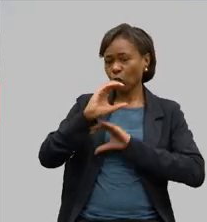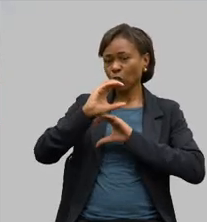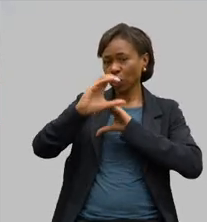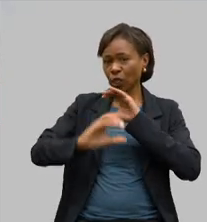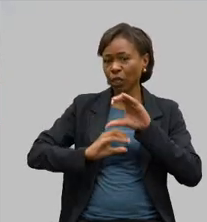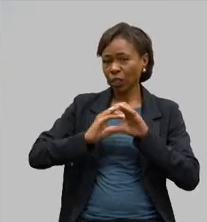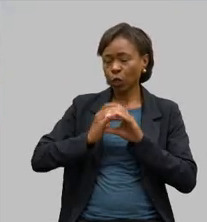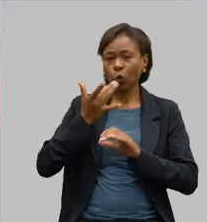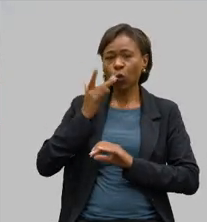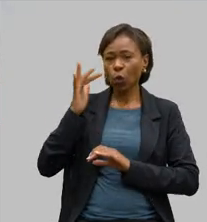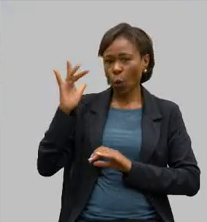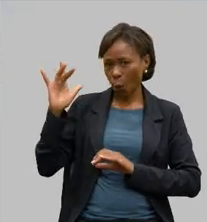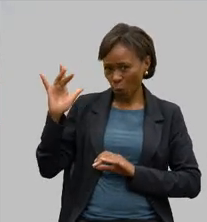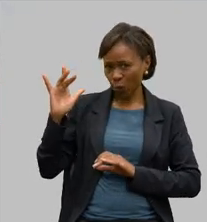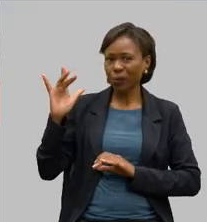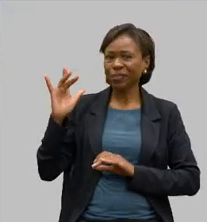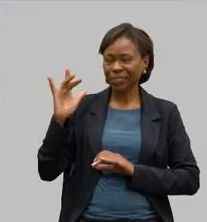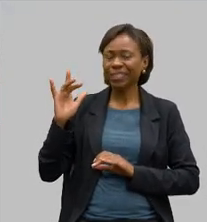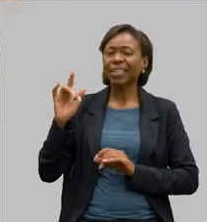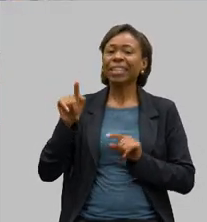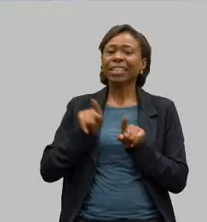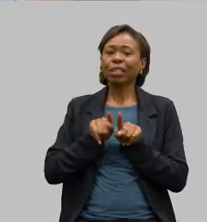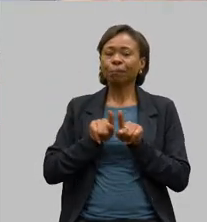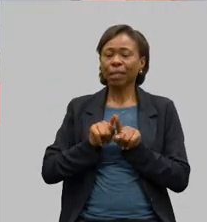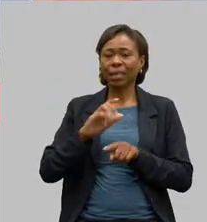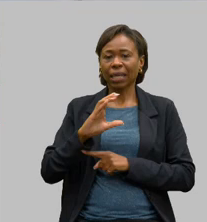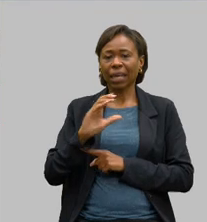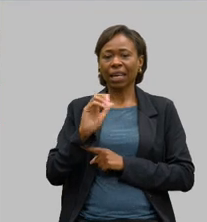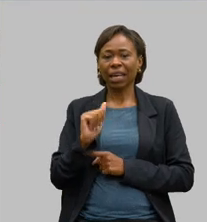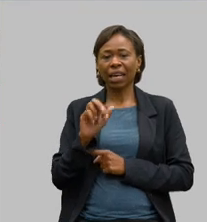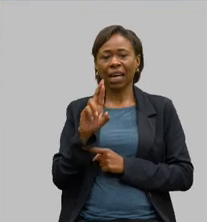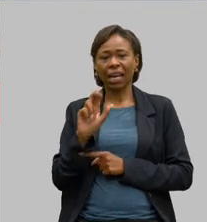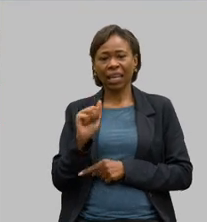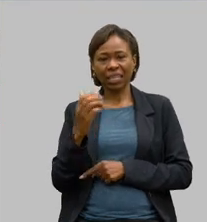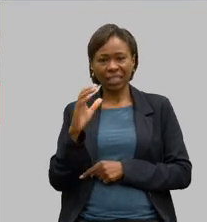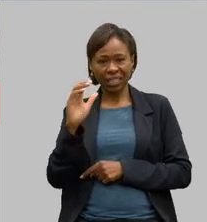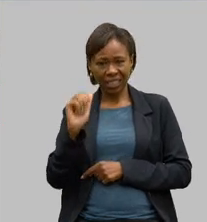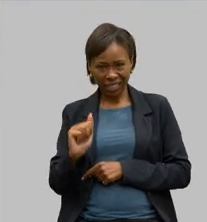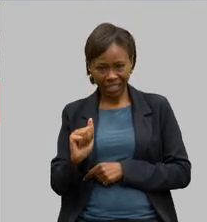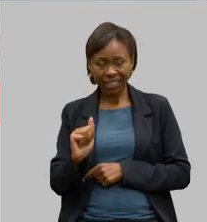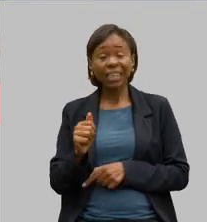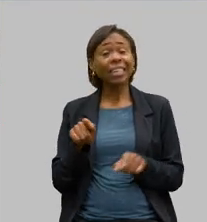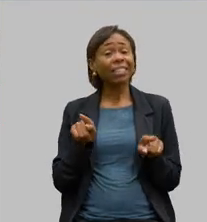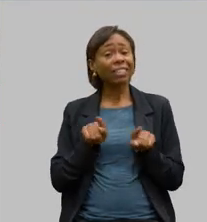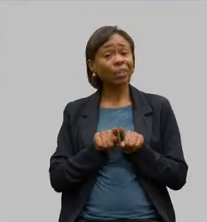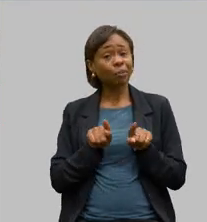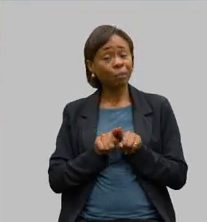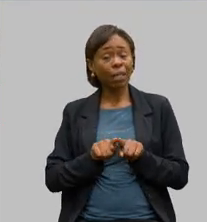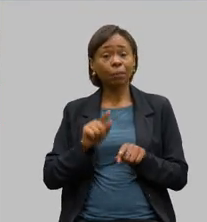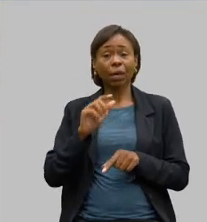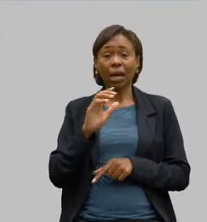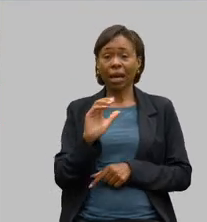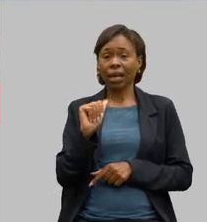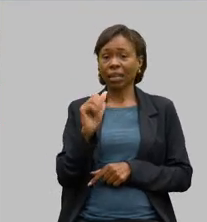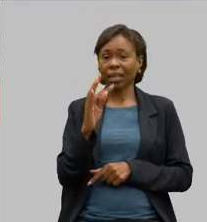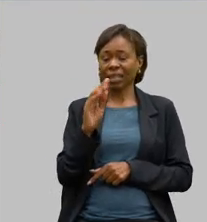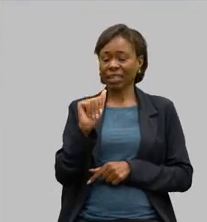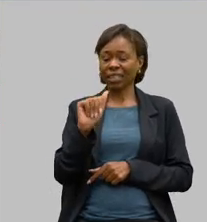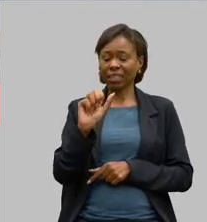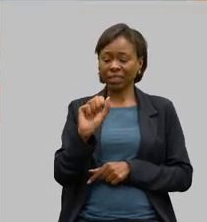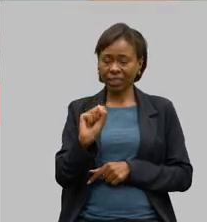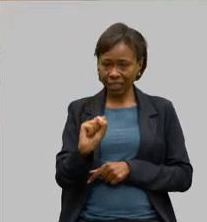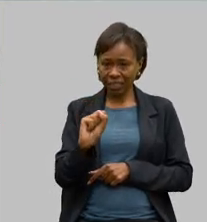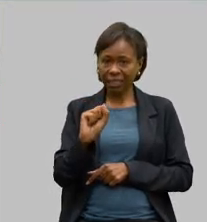protegemos eh E também o Caraça a zela viola vai também para catas altas E aí nós temos